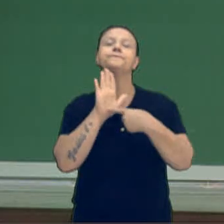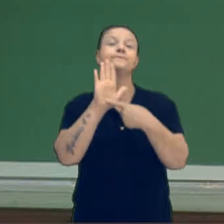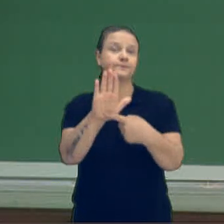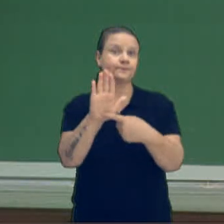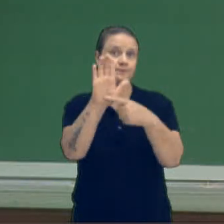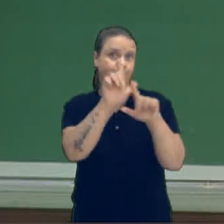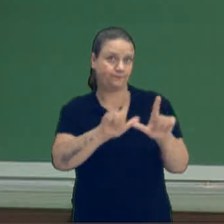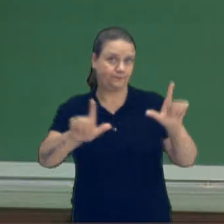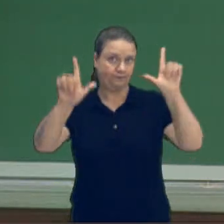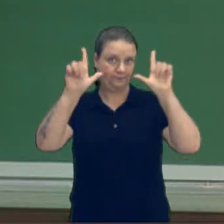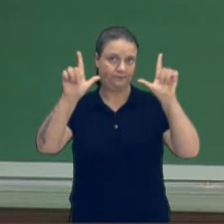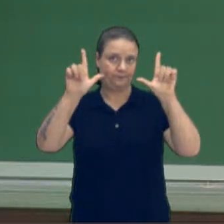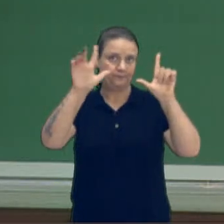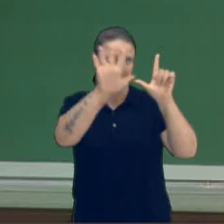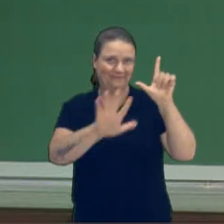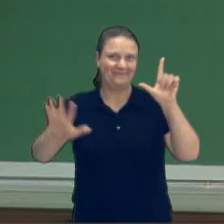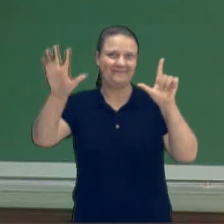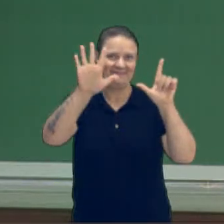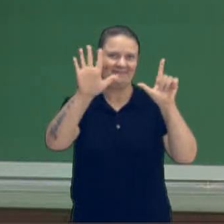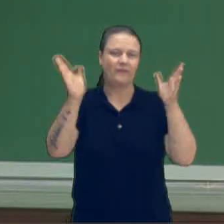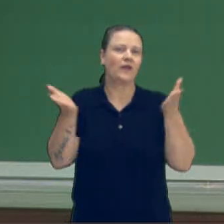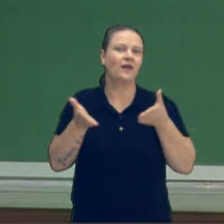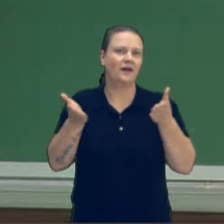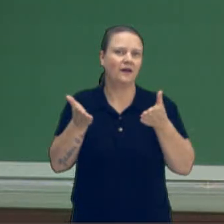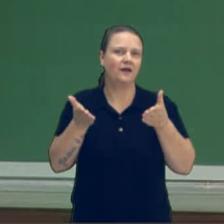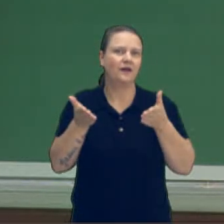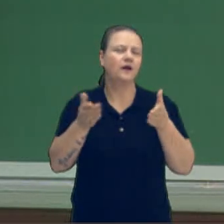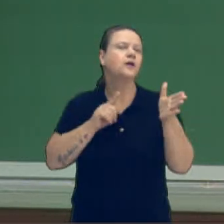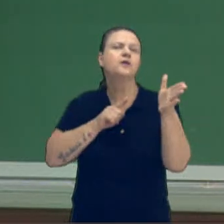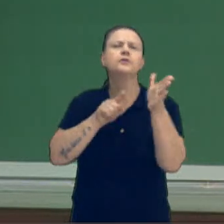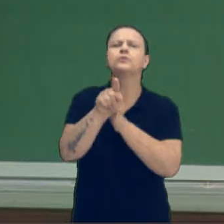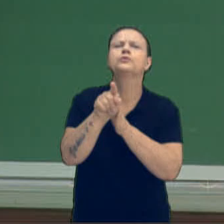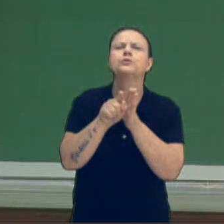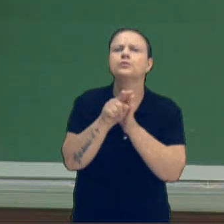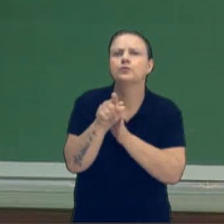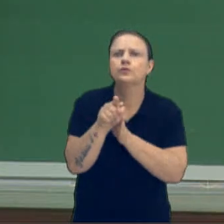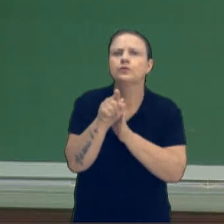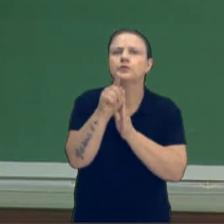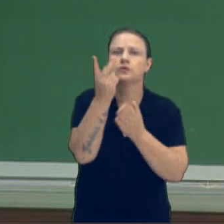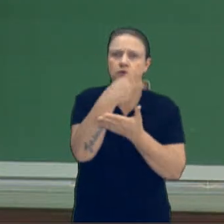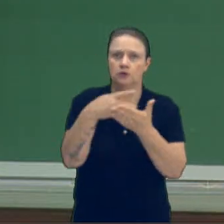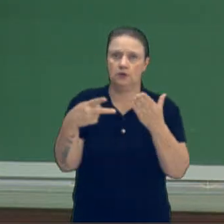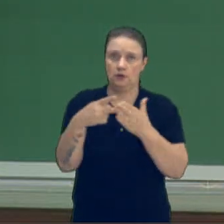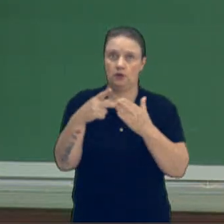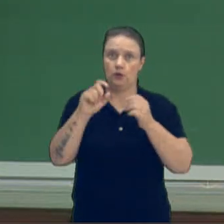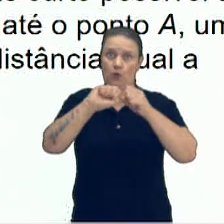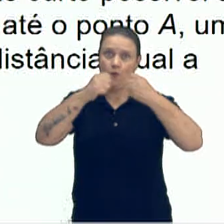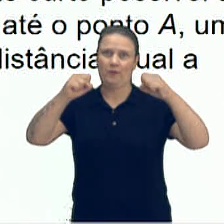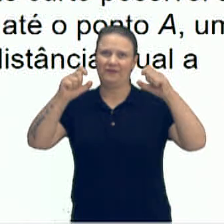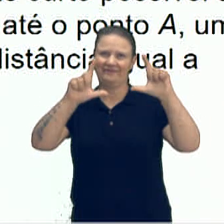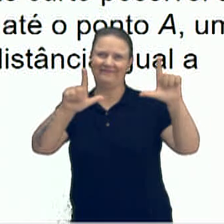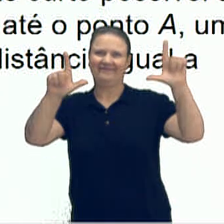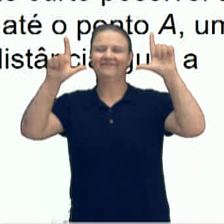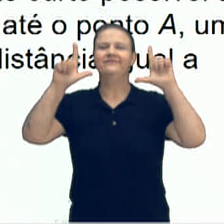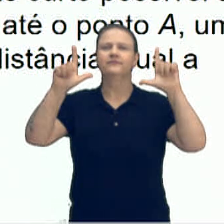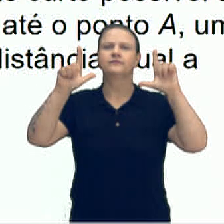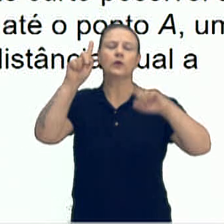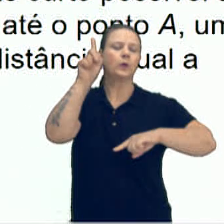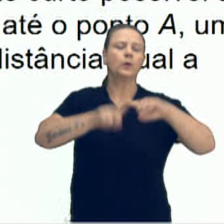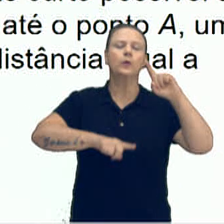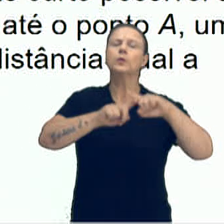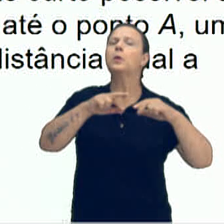tentar deixar aqui. Vamos só para a nossa pergunta, então. Coloquei o desenho um pouquinho maior. Suponha que os